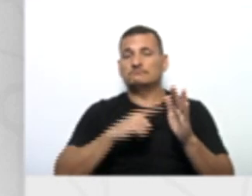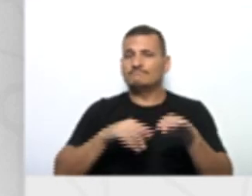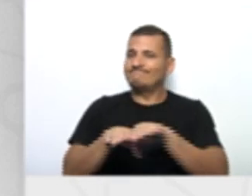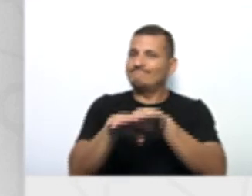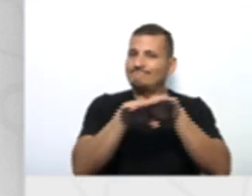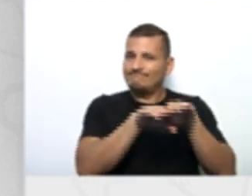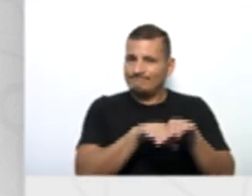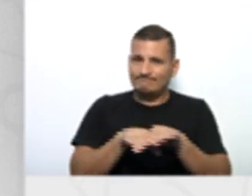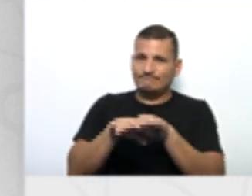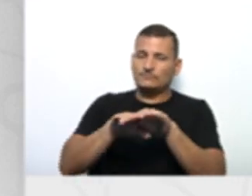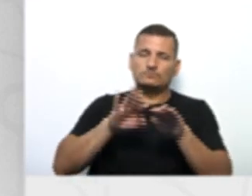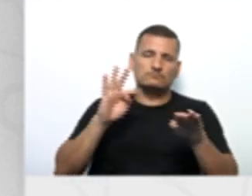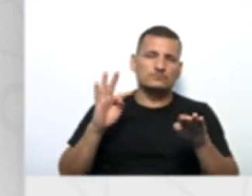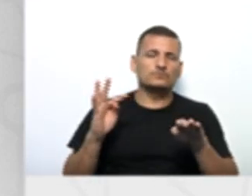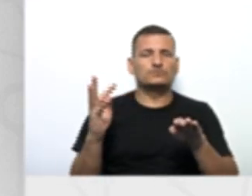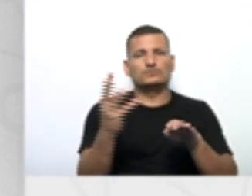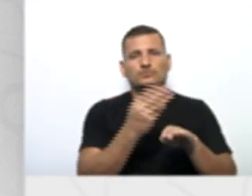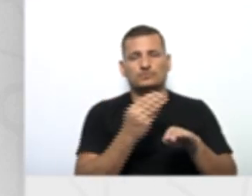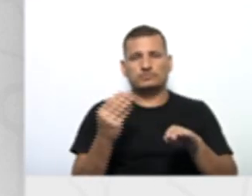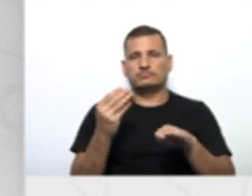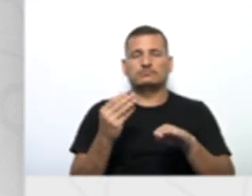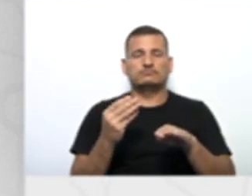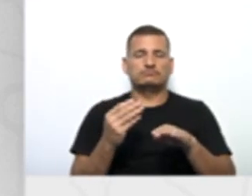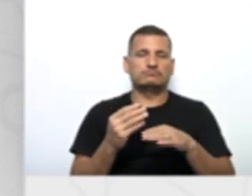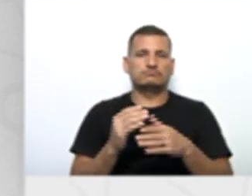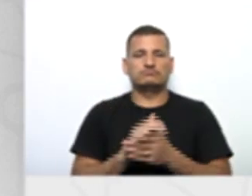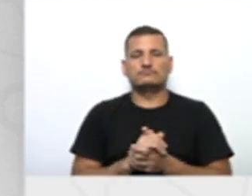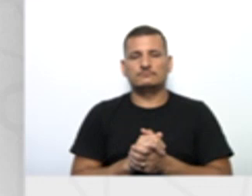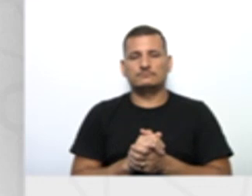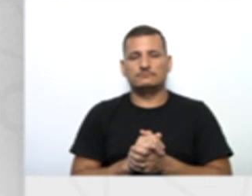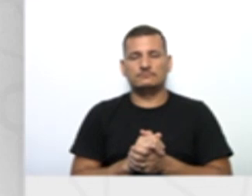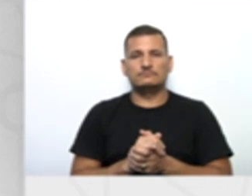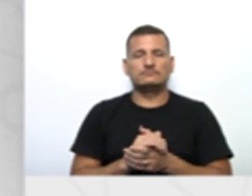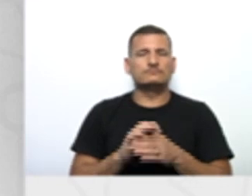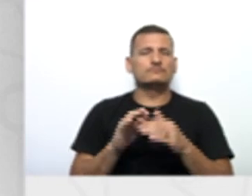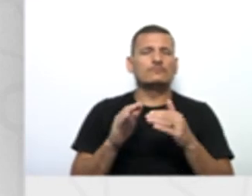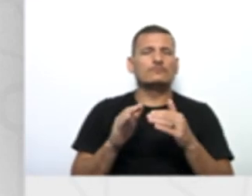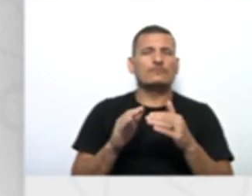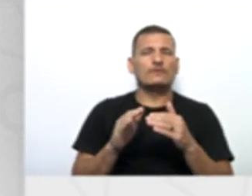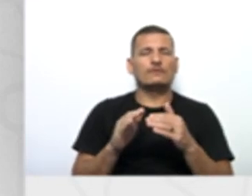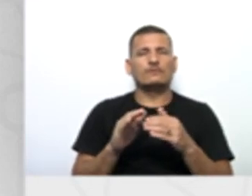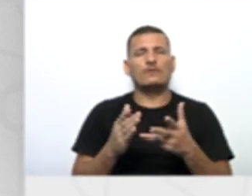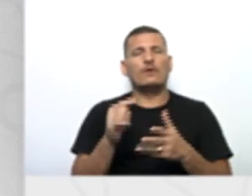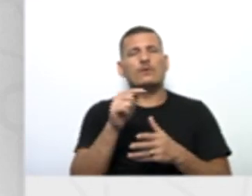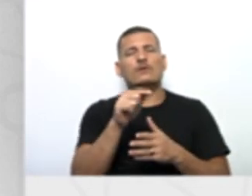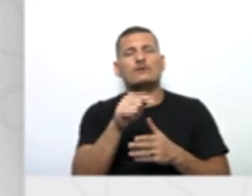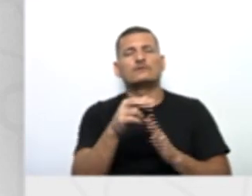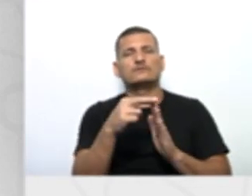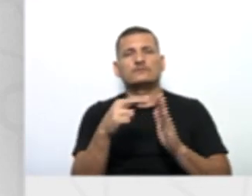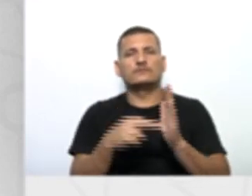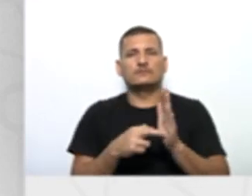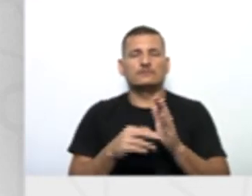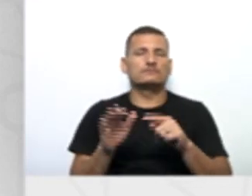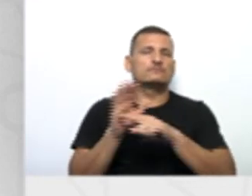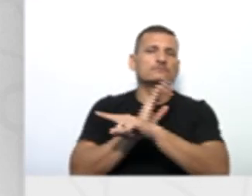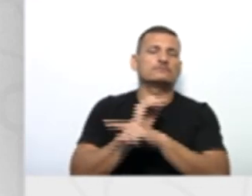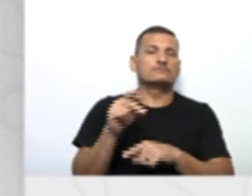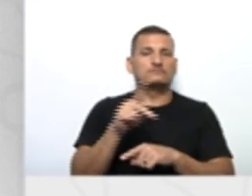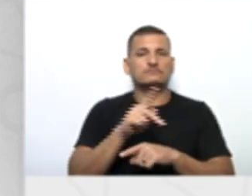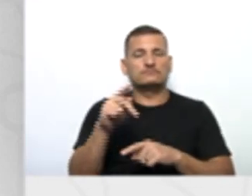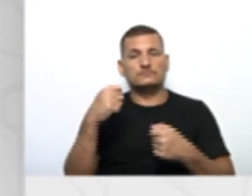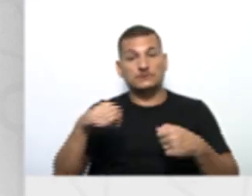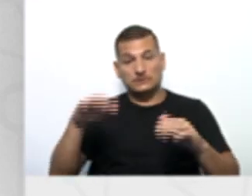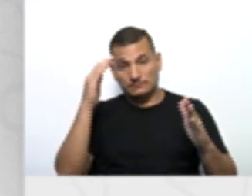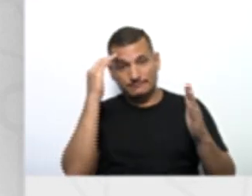padronizadas para todas as produções. É, quais são esses princípios, professor Cássio, que a gente deve